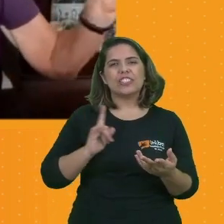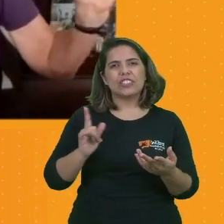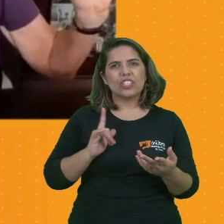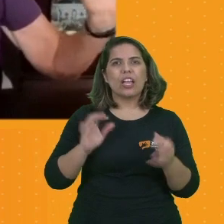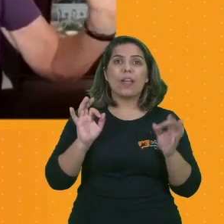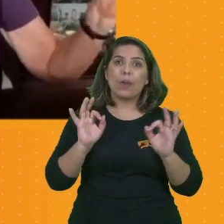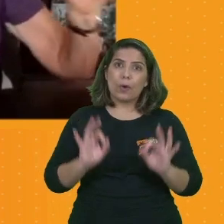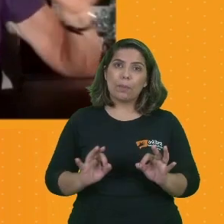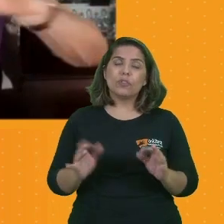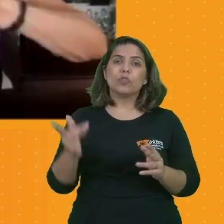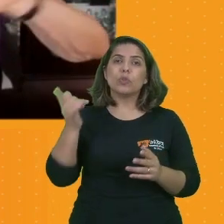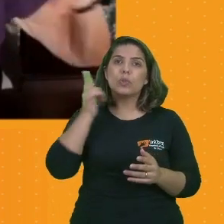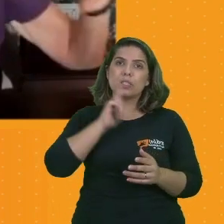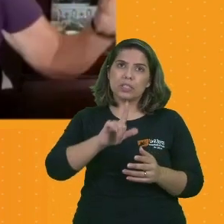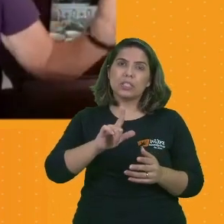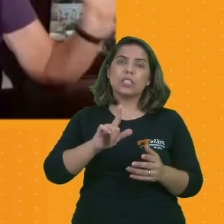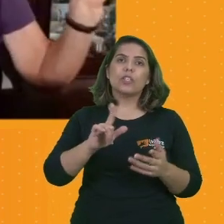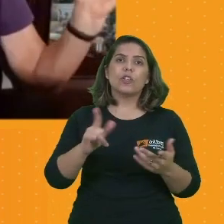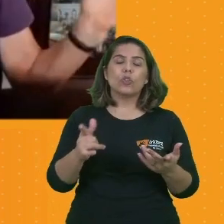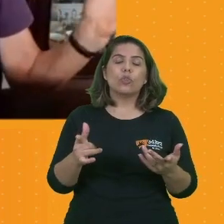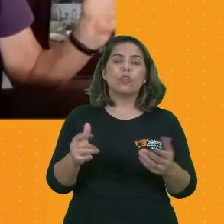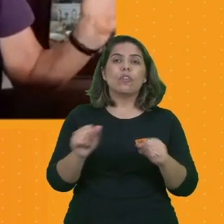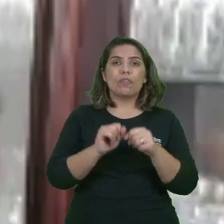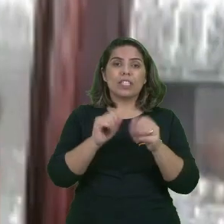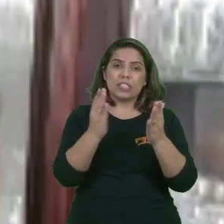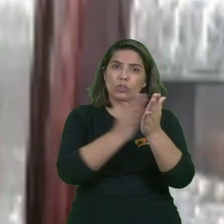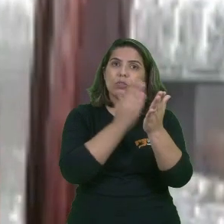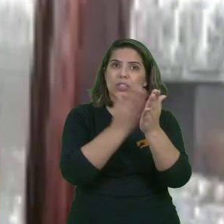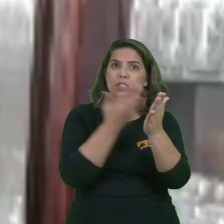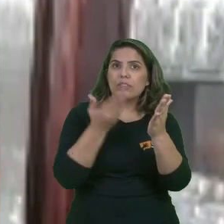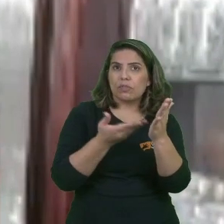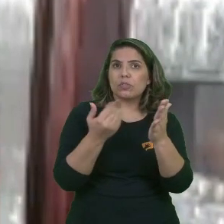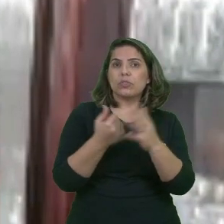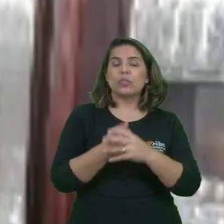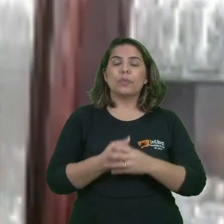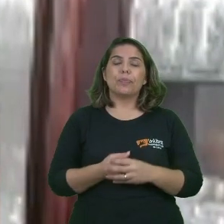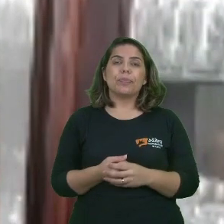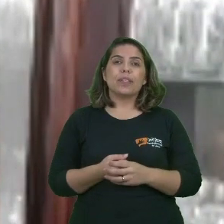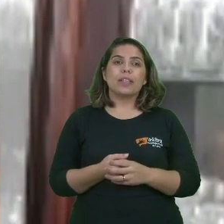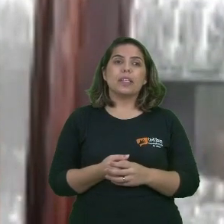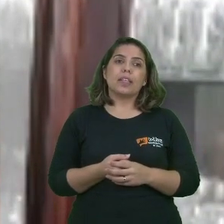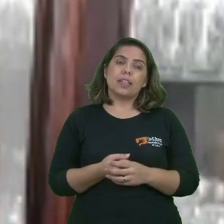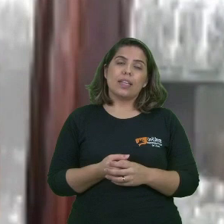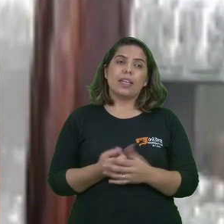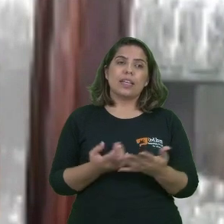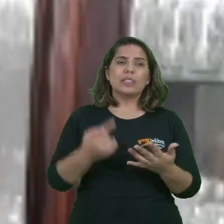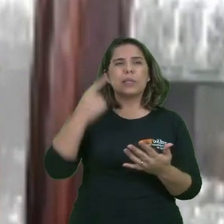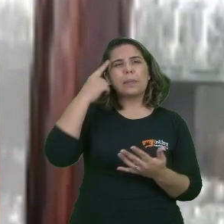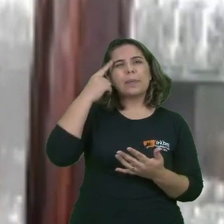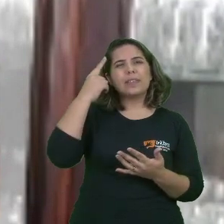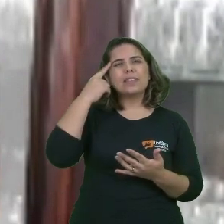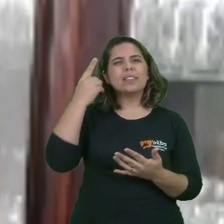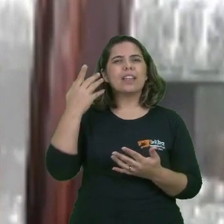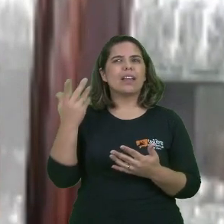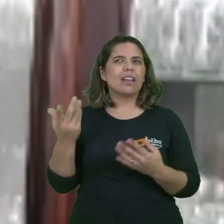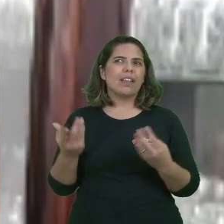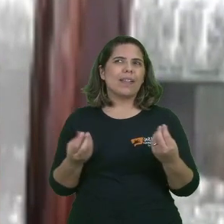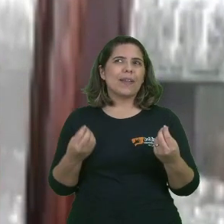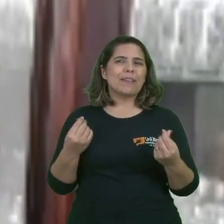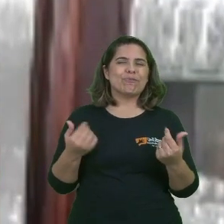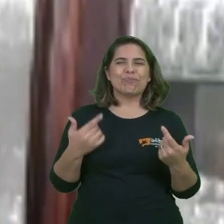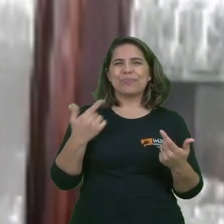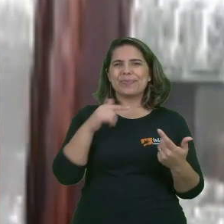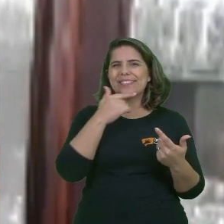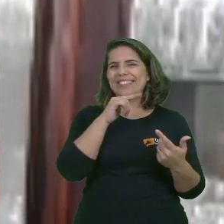realmente conseguido obrigado E aí também dispensado não acertaram